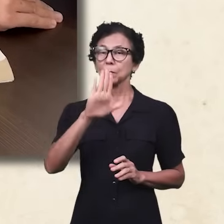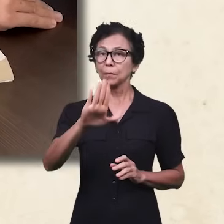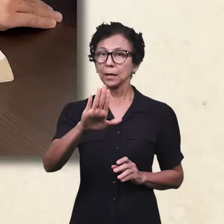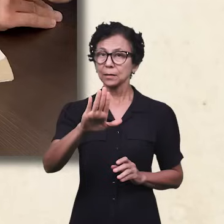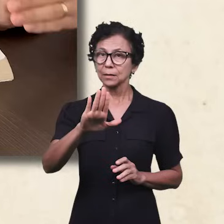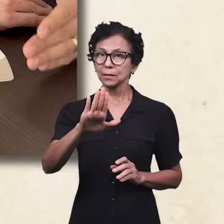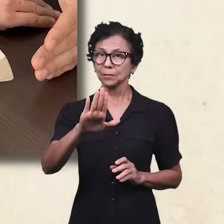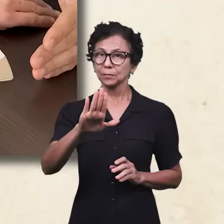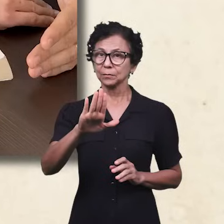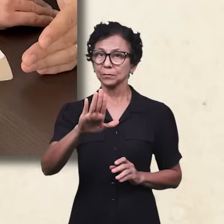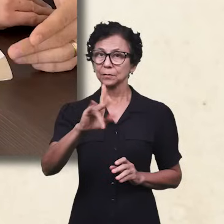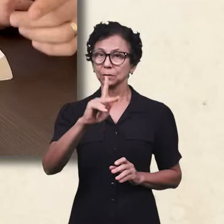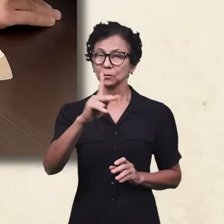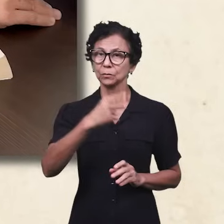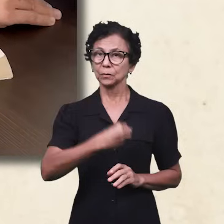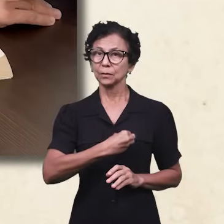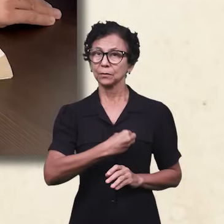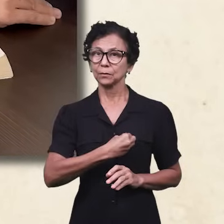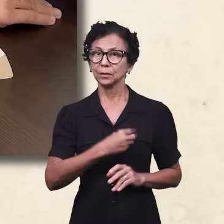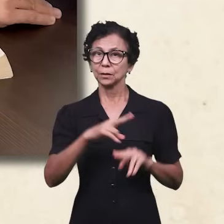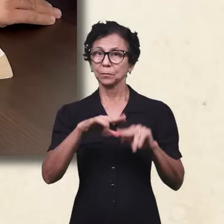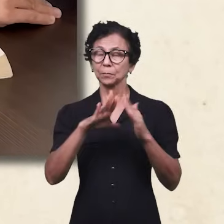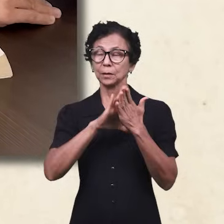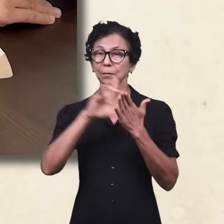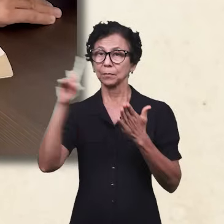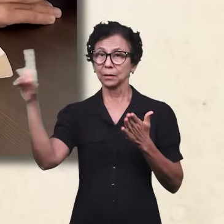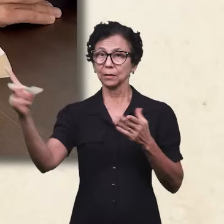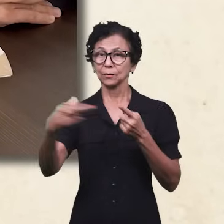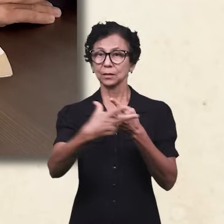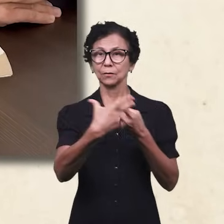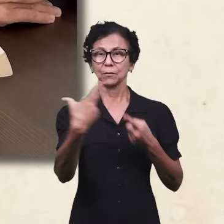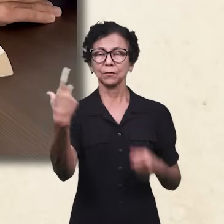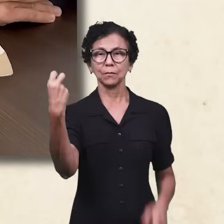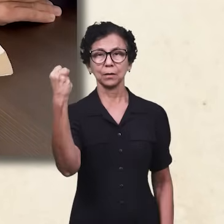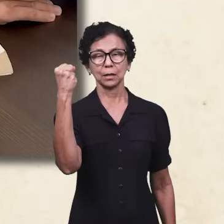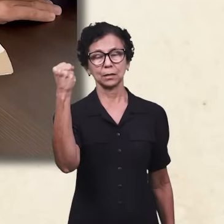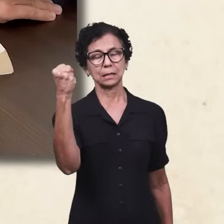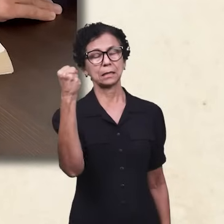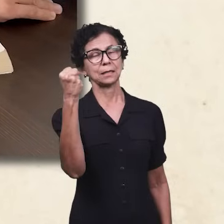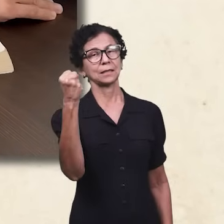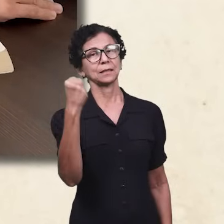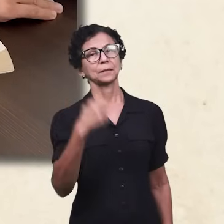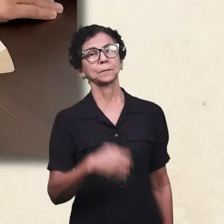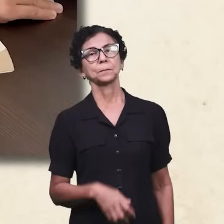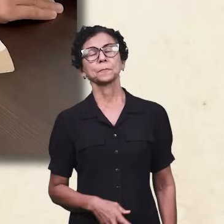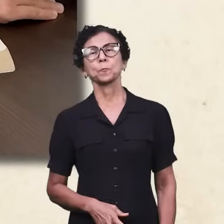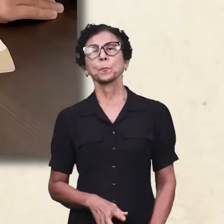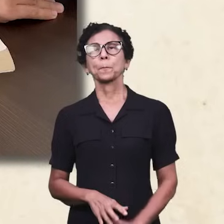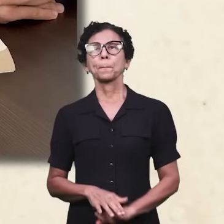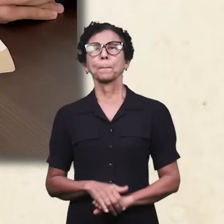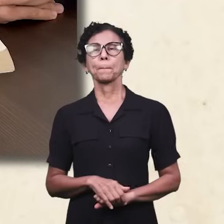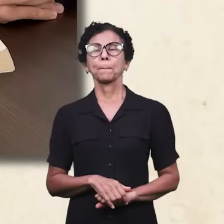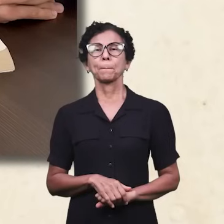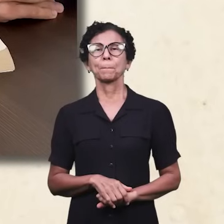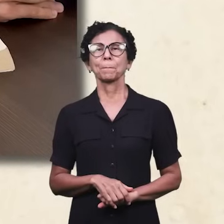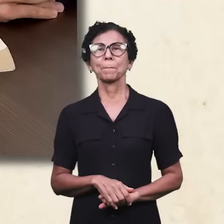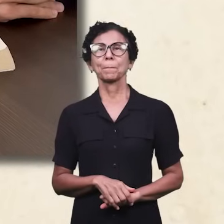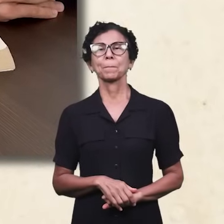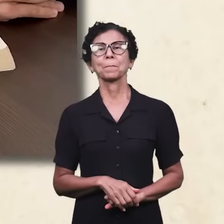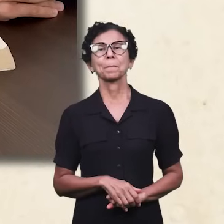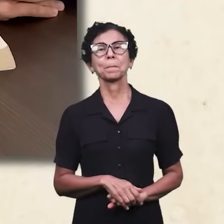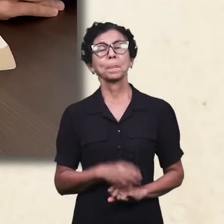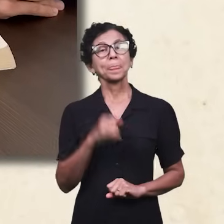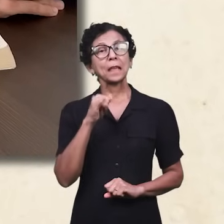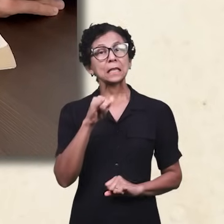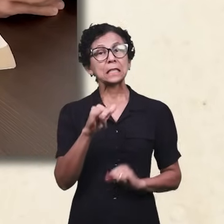pela palavra você é vencedor Então se é o texto que que nós lemos se a